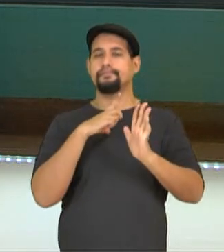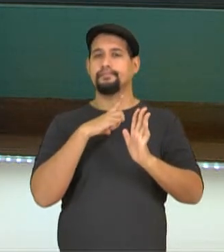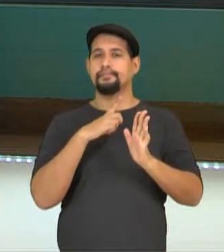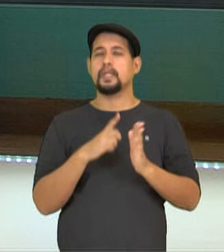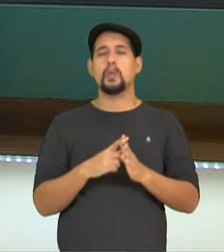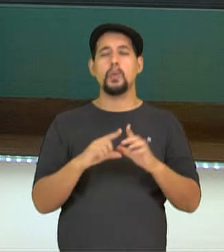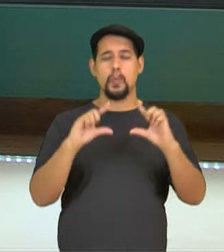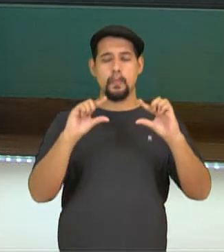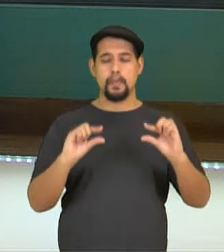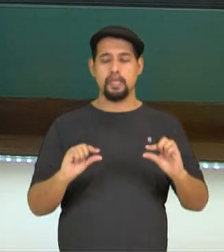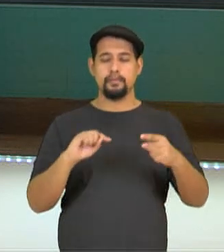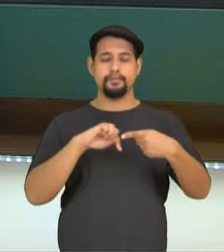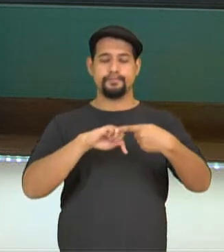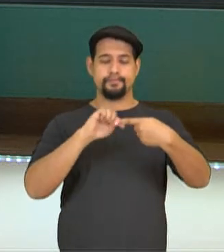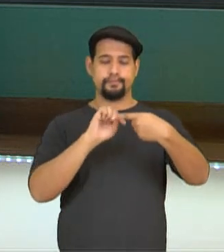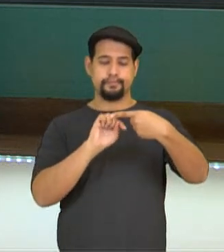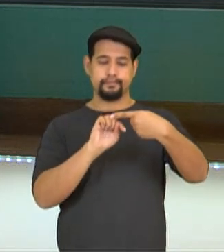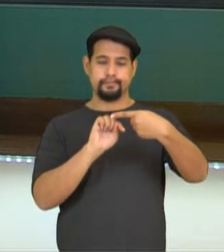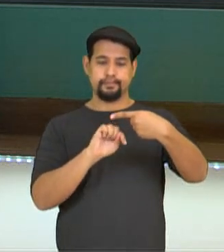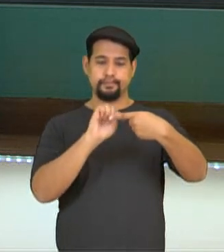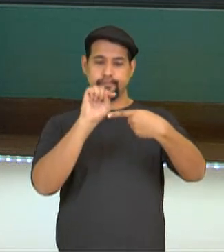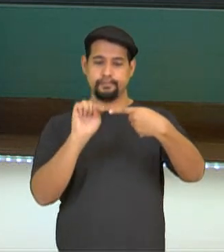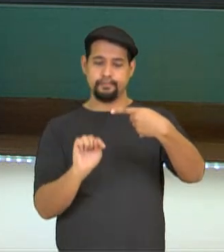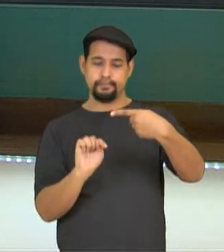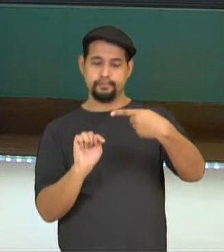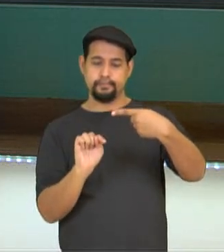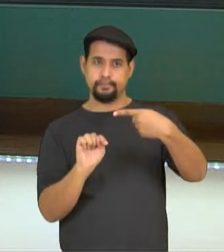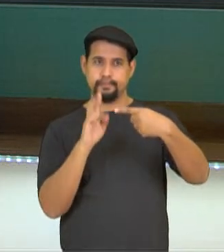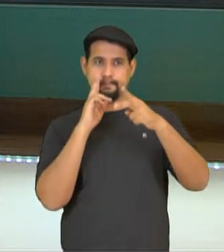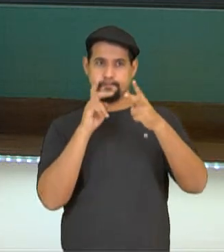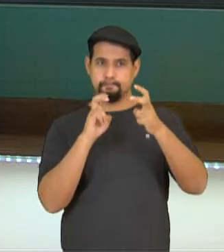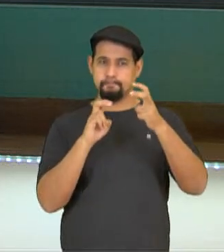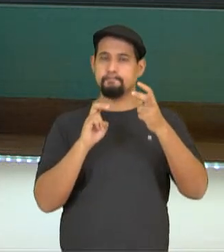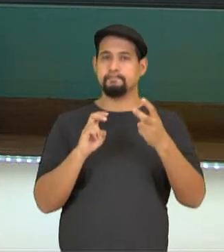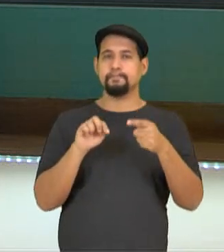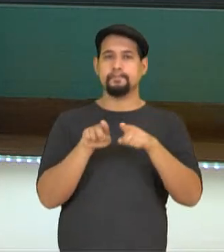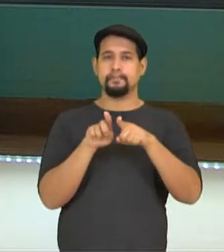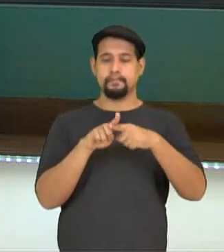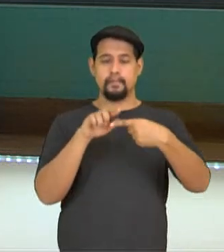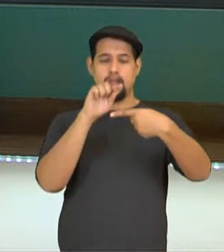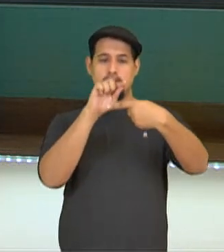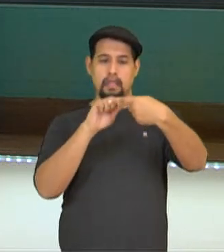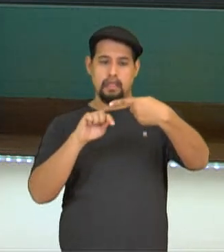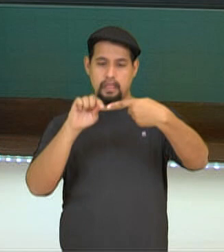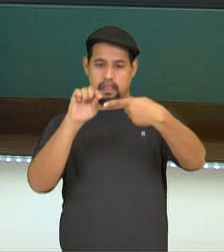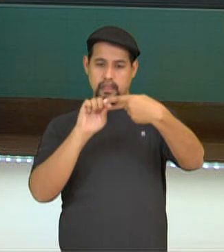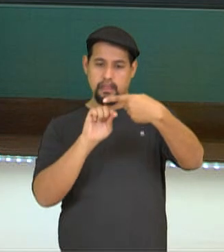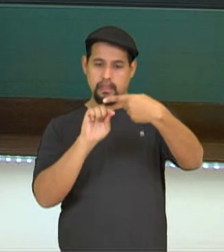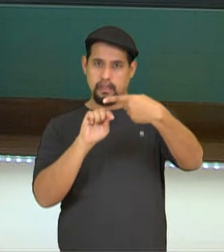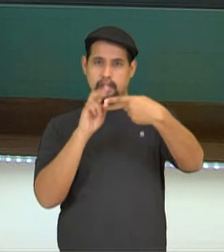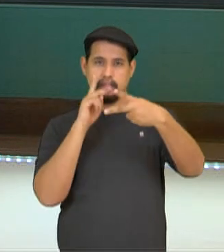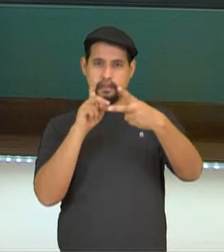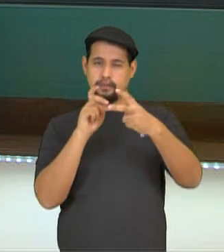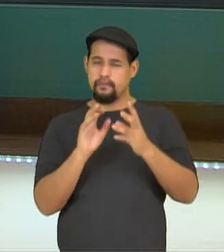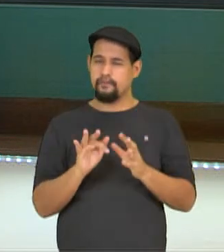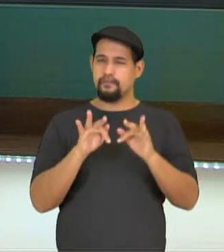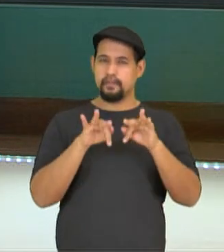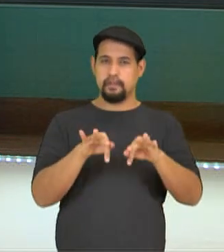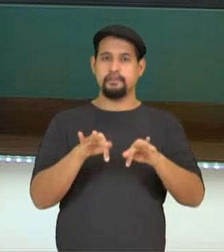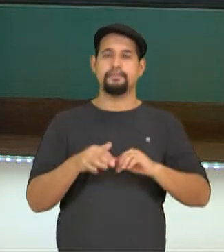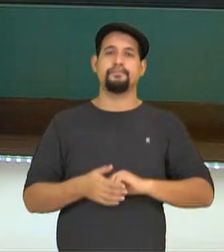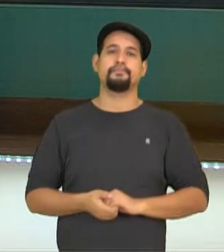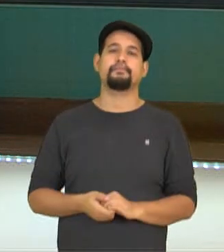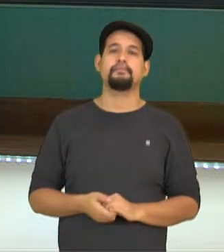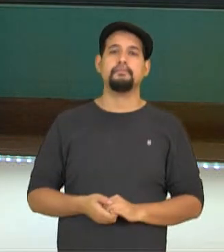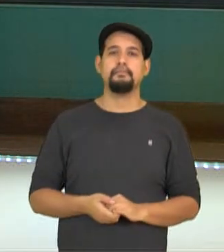ponto de mínimo, que nada mais é, né, do que o vértice que você está vendo ali embaixo, bem, né, no finalzinho ali da concavidade